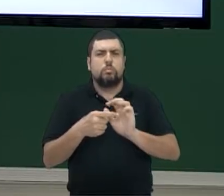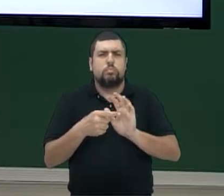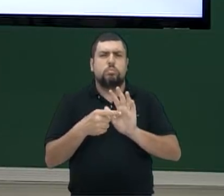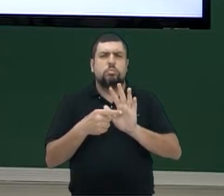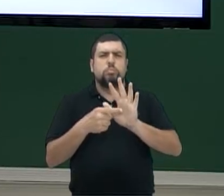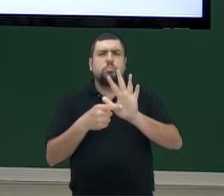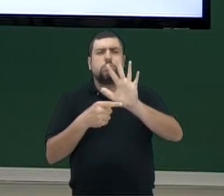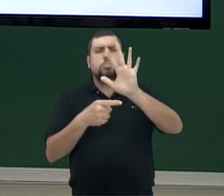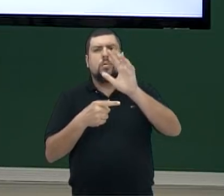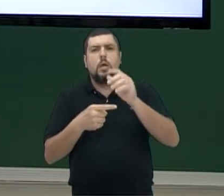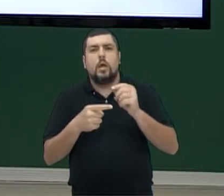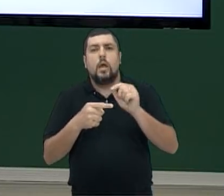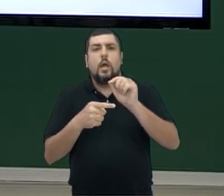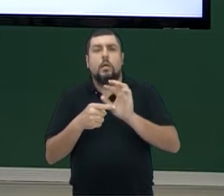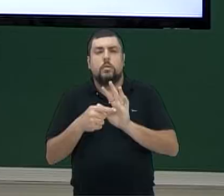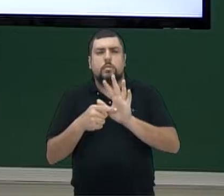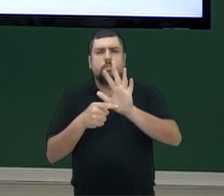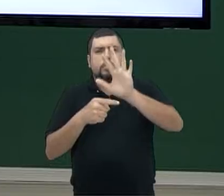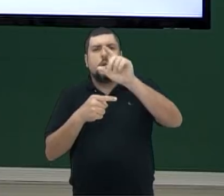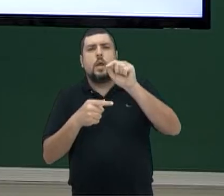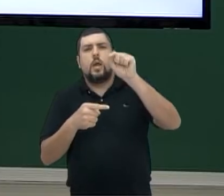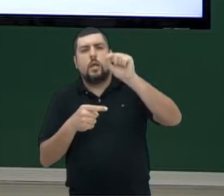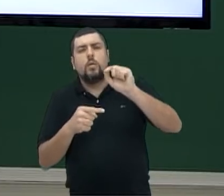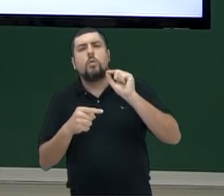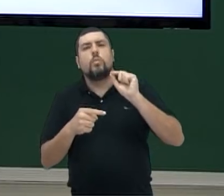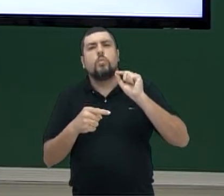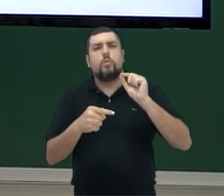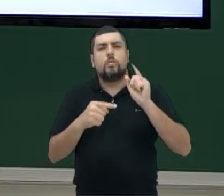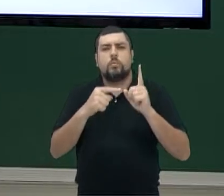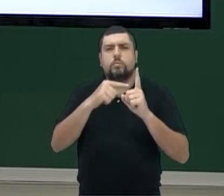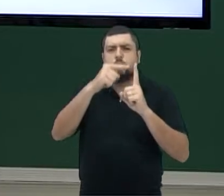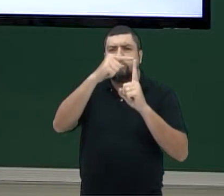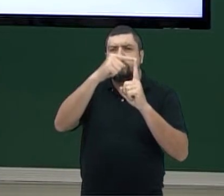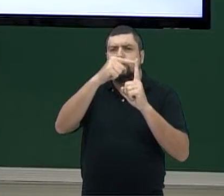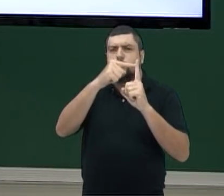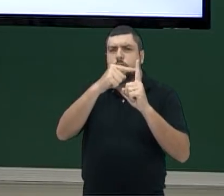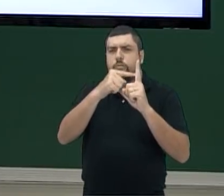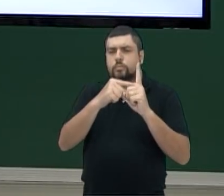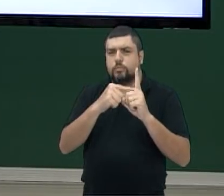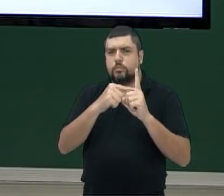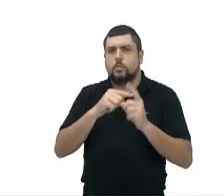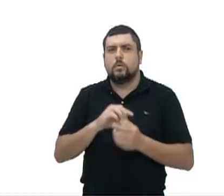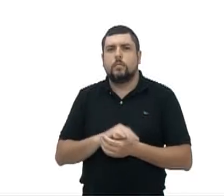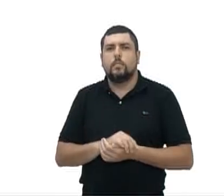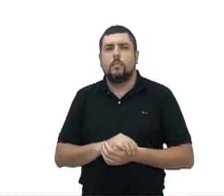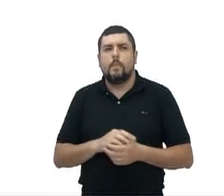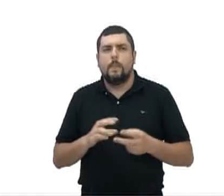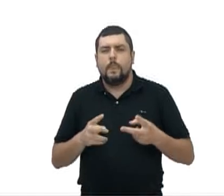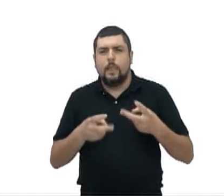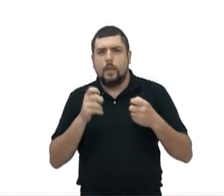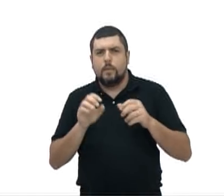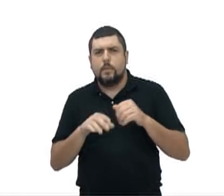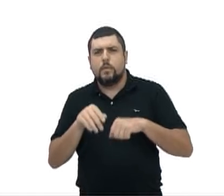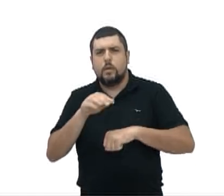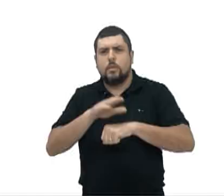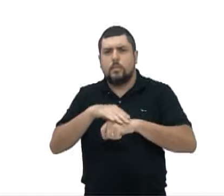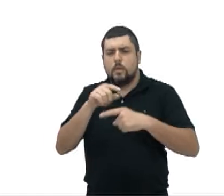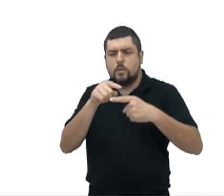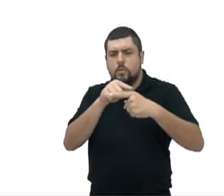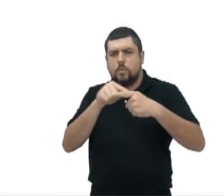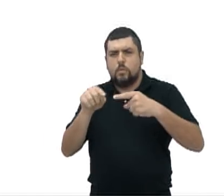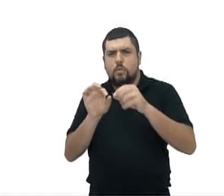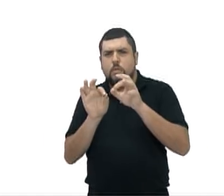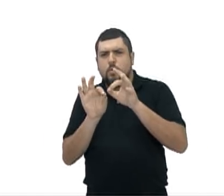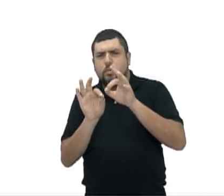o que fará com que as temperaturas também sejam mais baixas. A gente vai ver aqui, ó, que a latitude, as massas de ar,